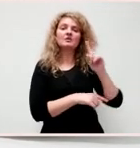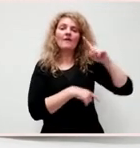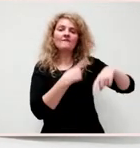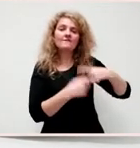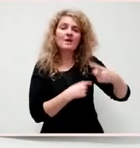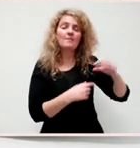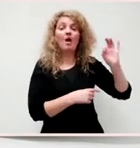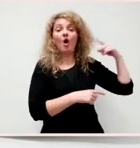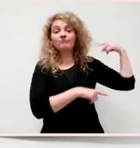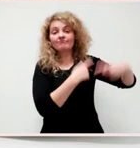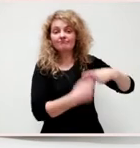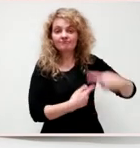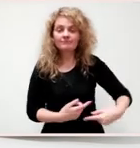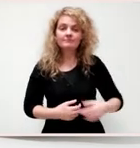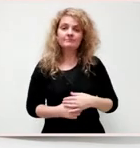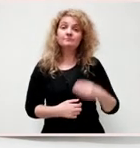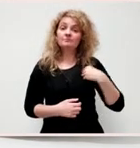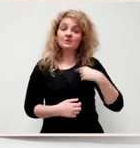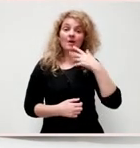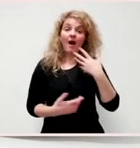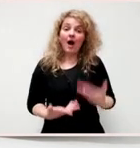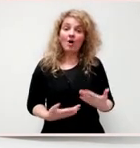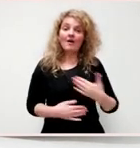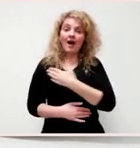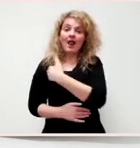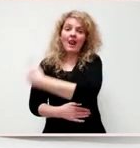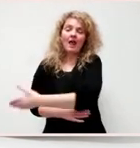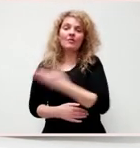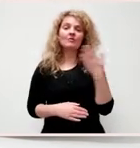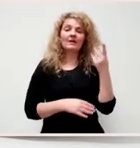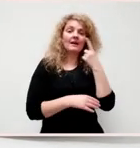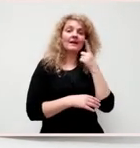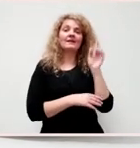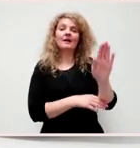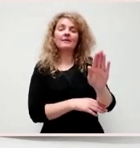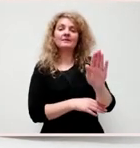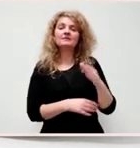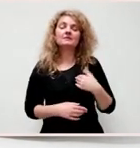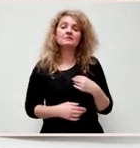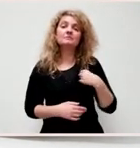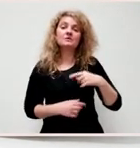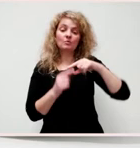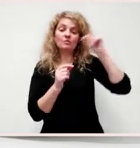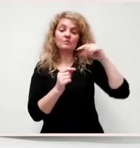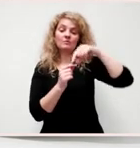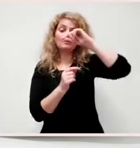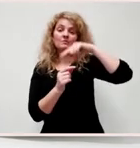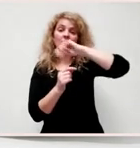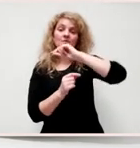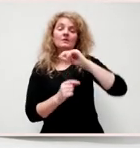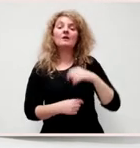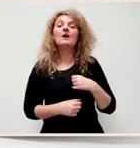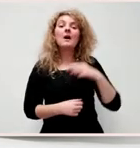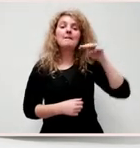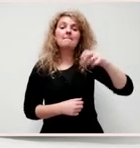unha linaxe. Este que temos aquí, o meu carón, representa cos seus cinco lises os Maldonado. O que temos no